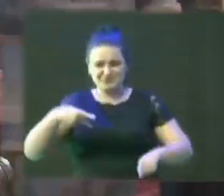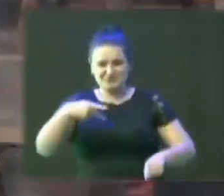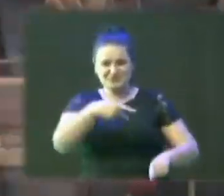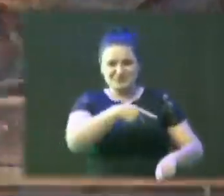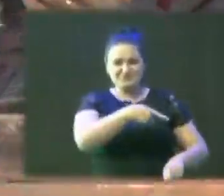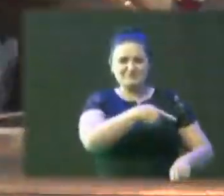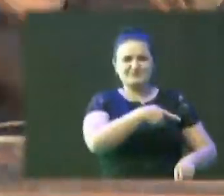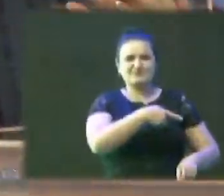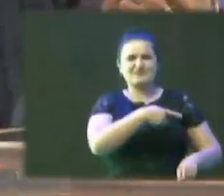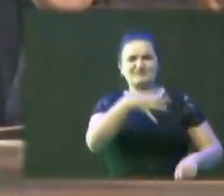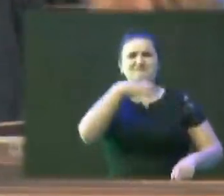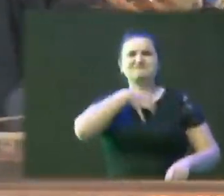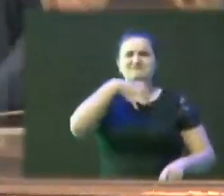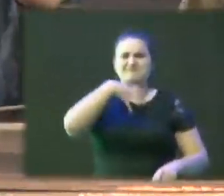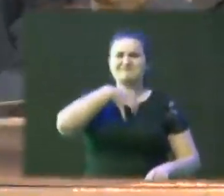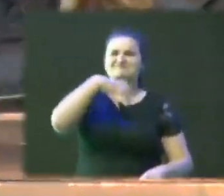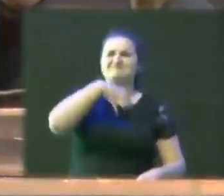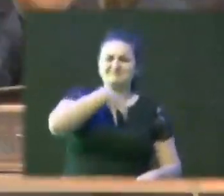obreiros,